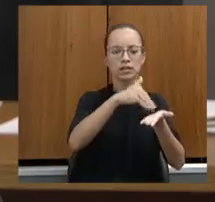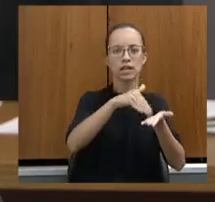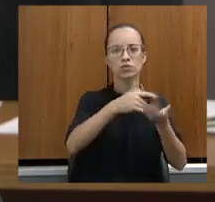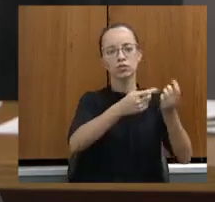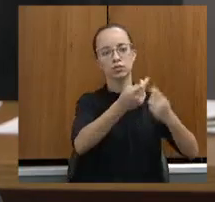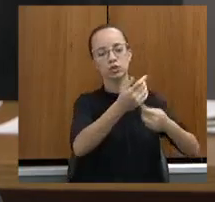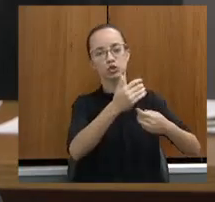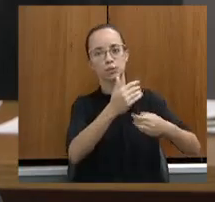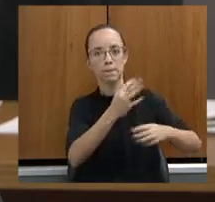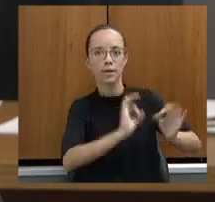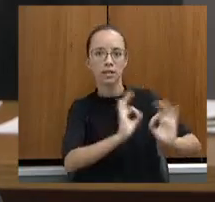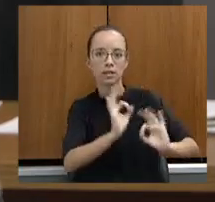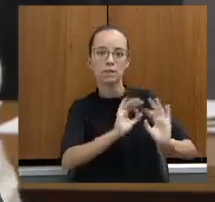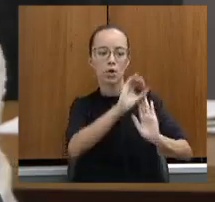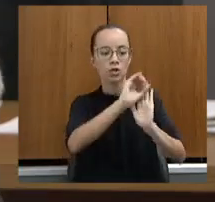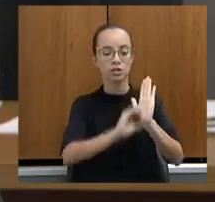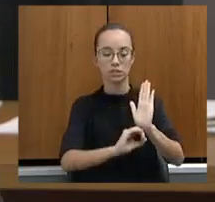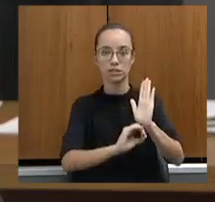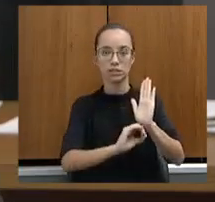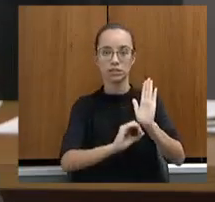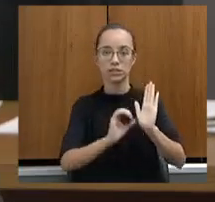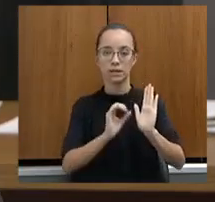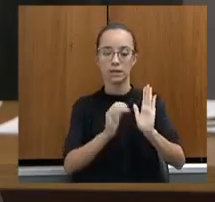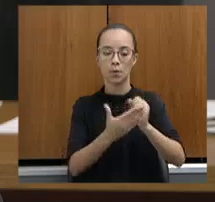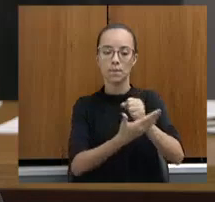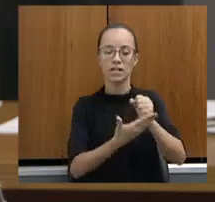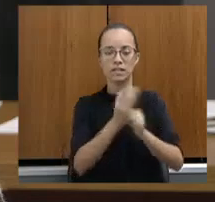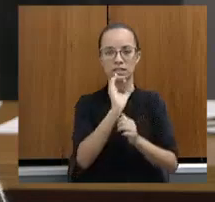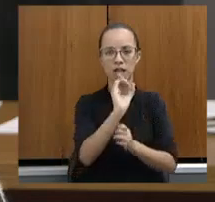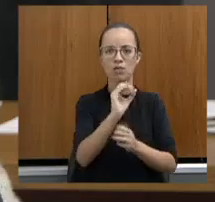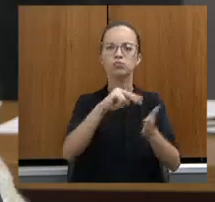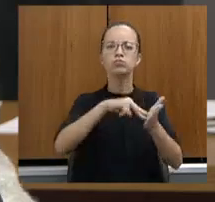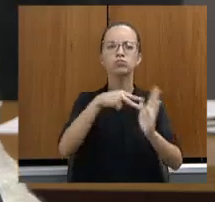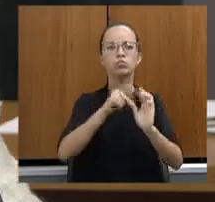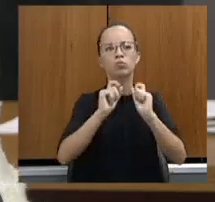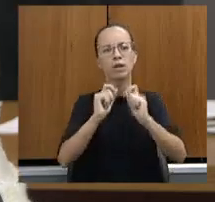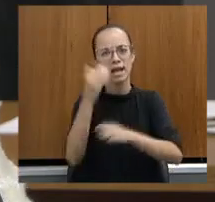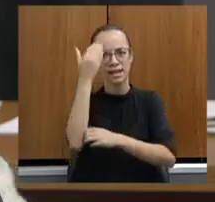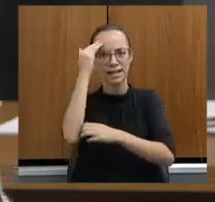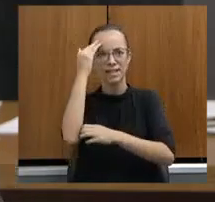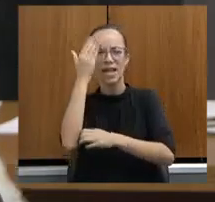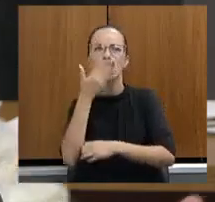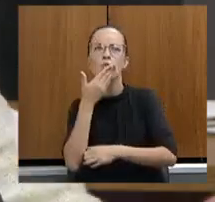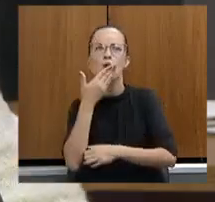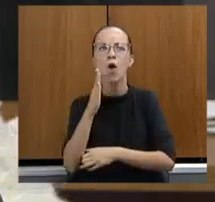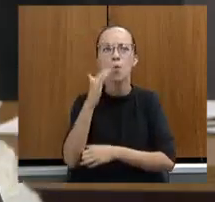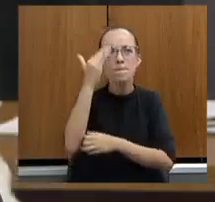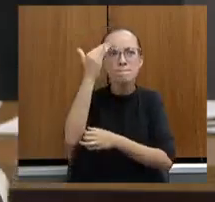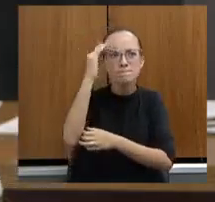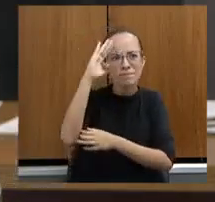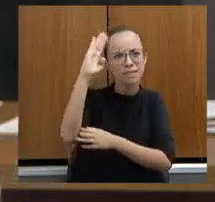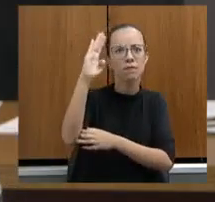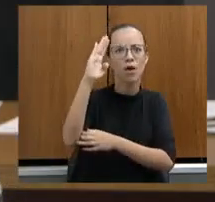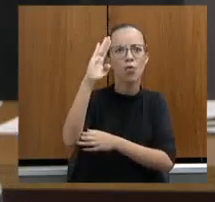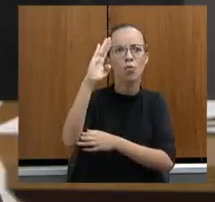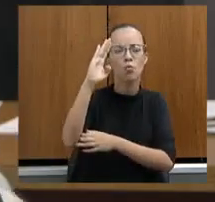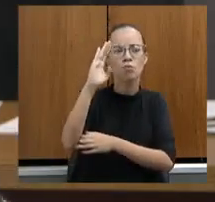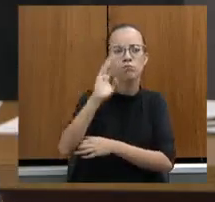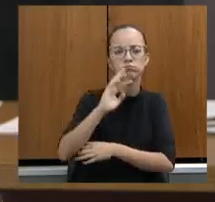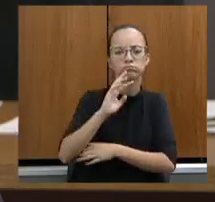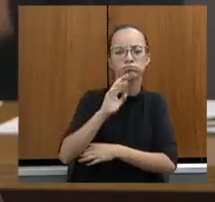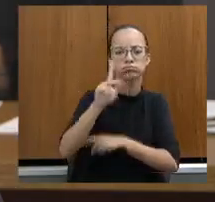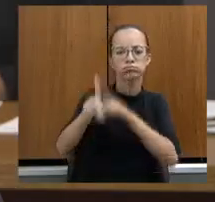planejamento um processo de orçamento base zero como você colocou é para entender o que é mais prioritário que gera Mais resultados da sociedade